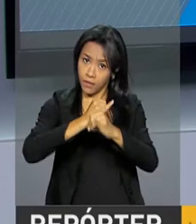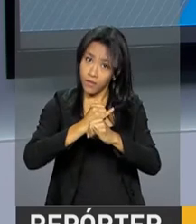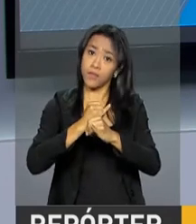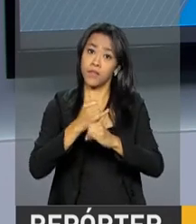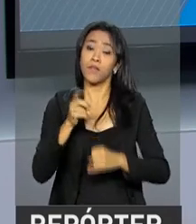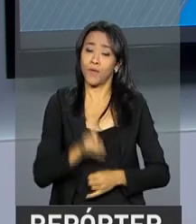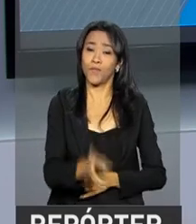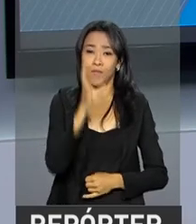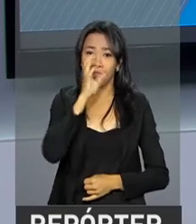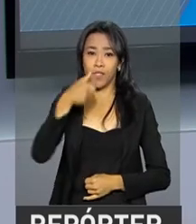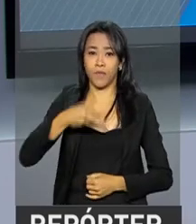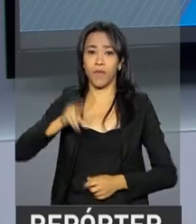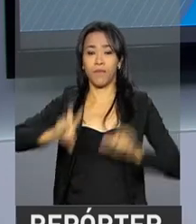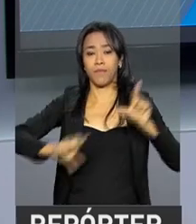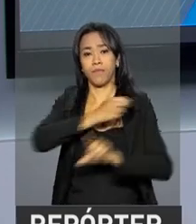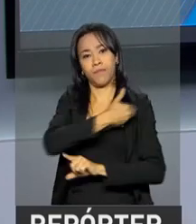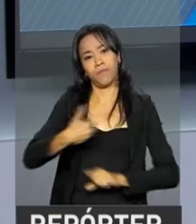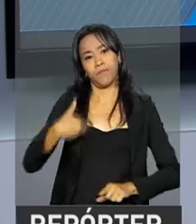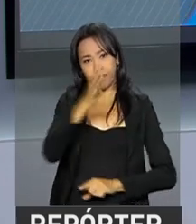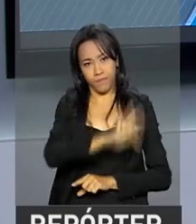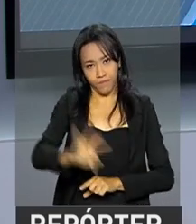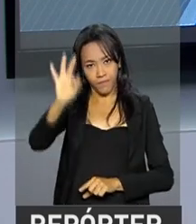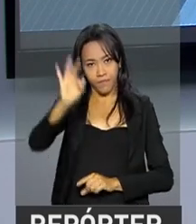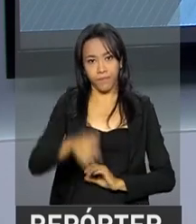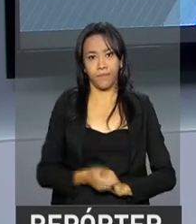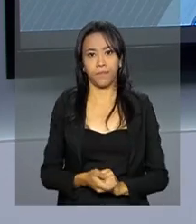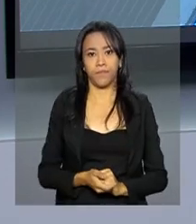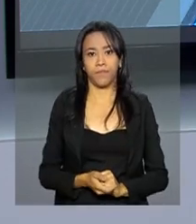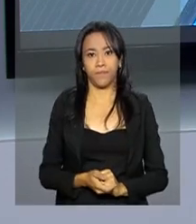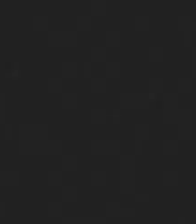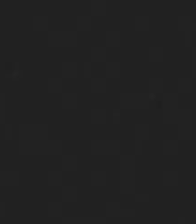continue aqui na nbr a tv do governo federal